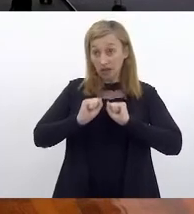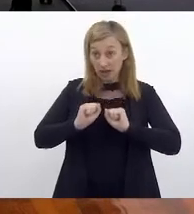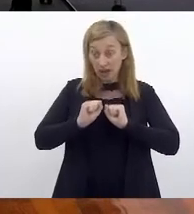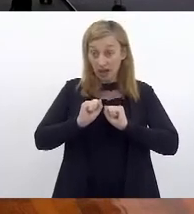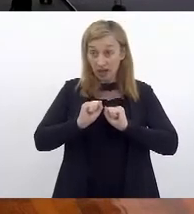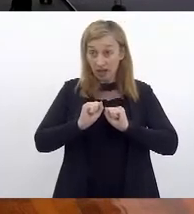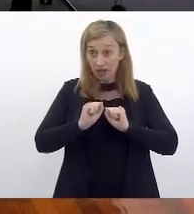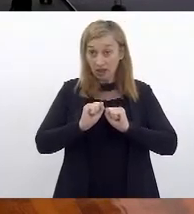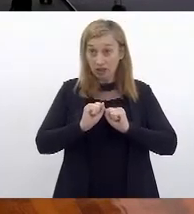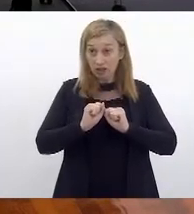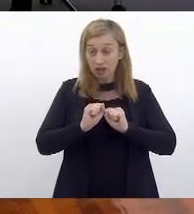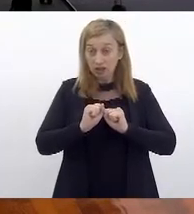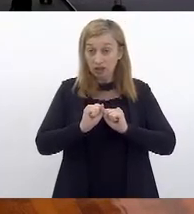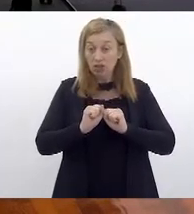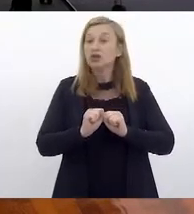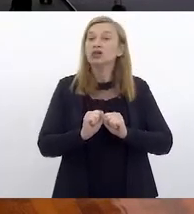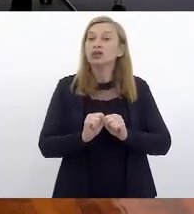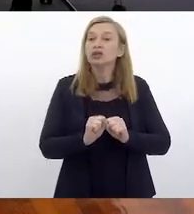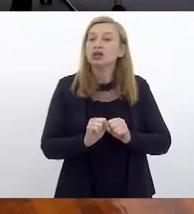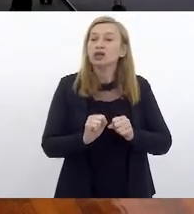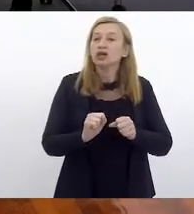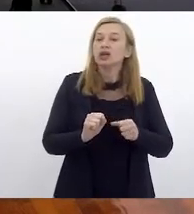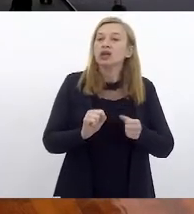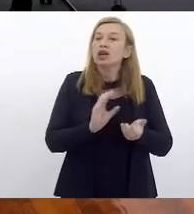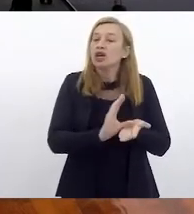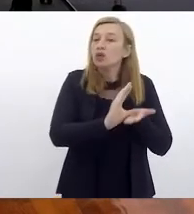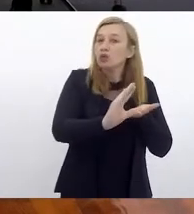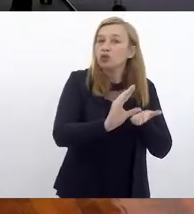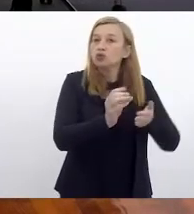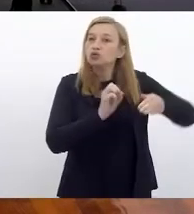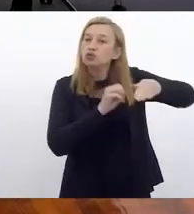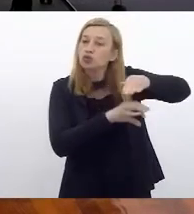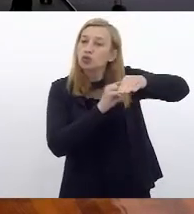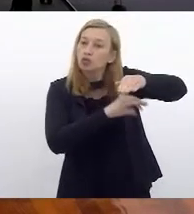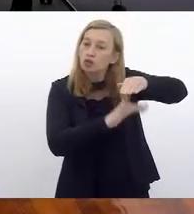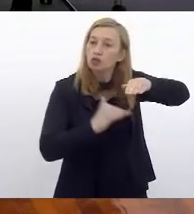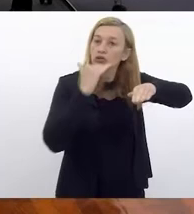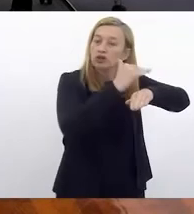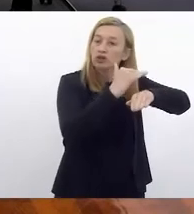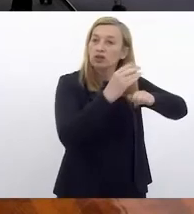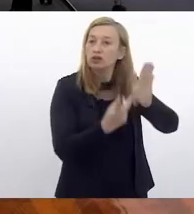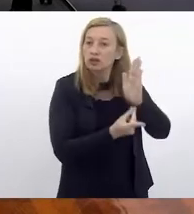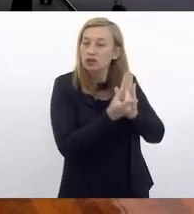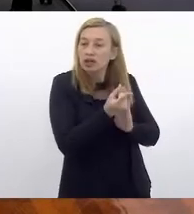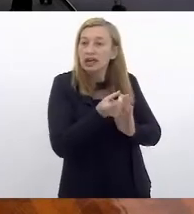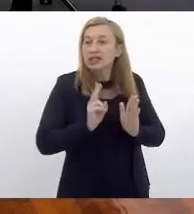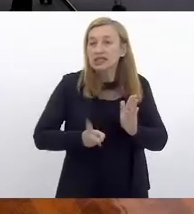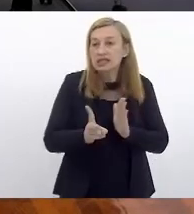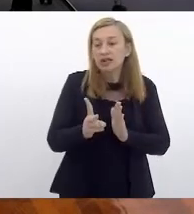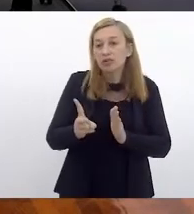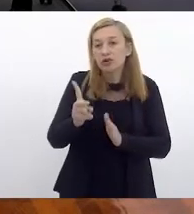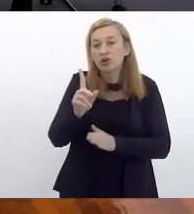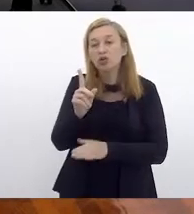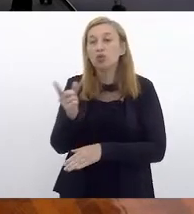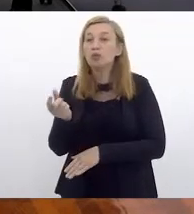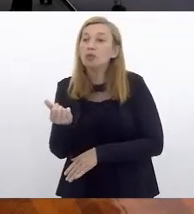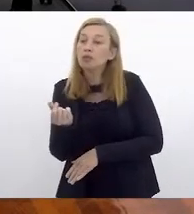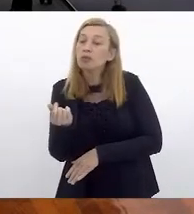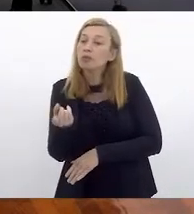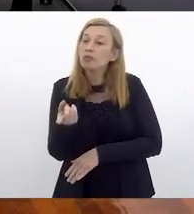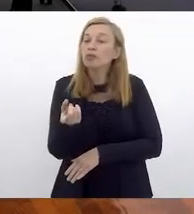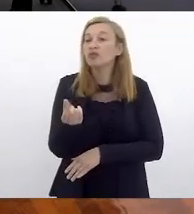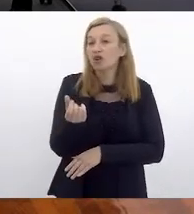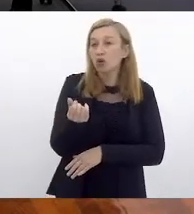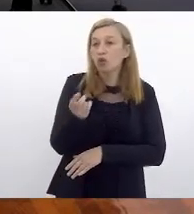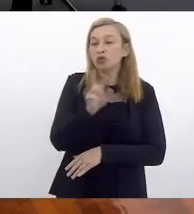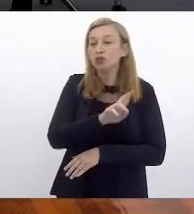aportar recursos do Fundo Soberano no orçamento sempre que a variação do preço do barril do petróleo ou o câmbio